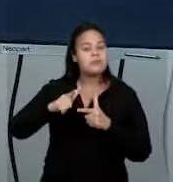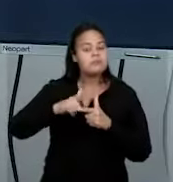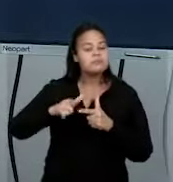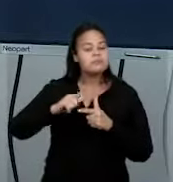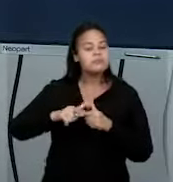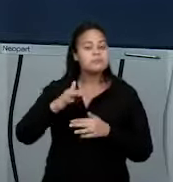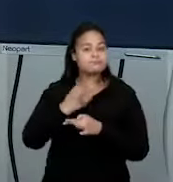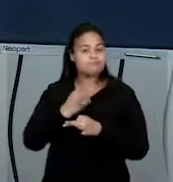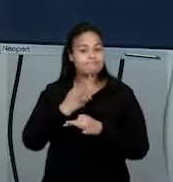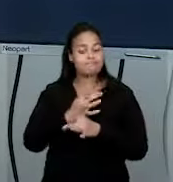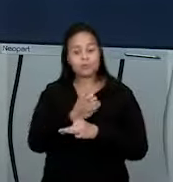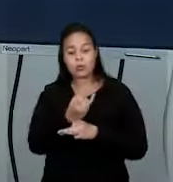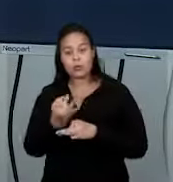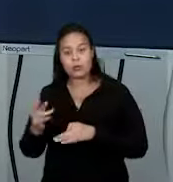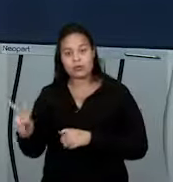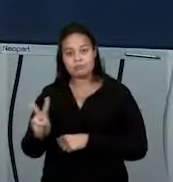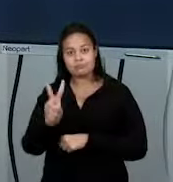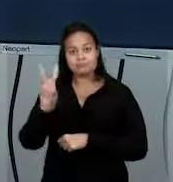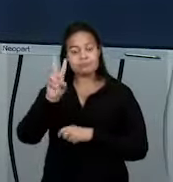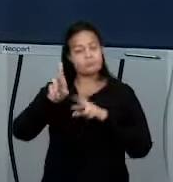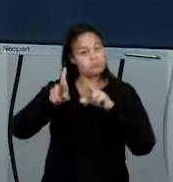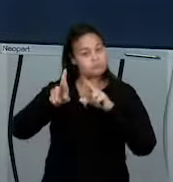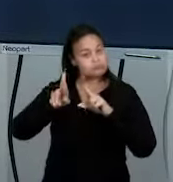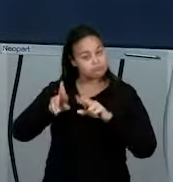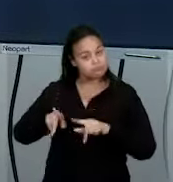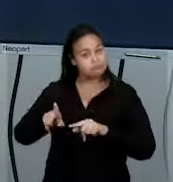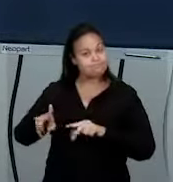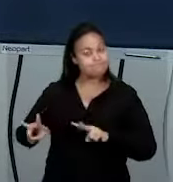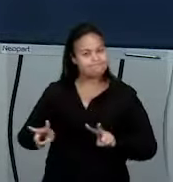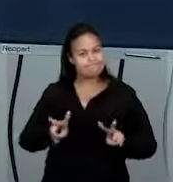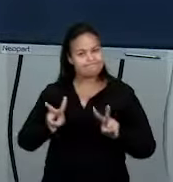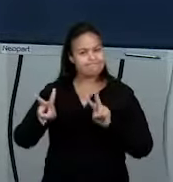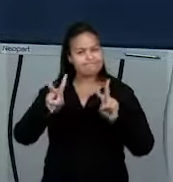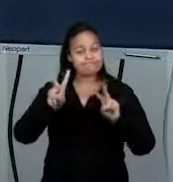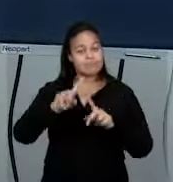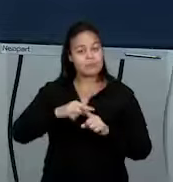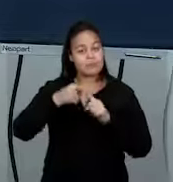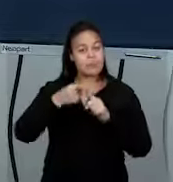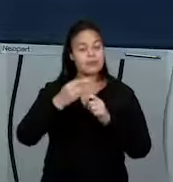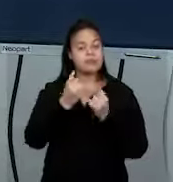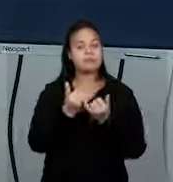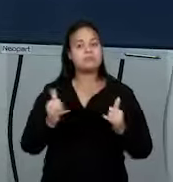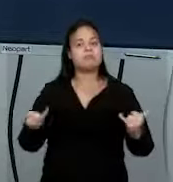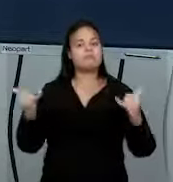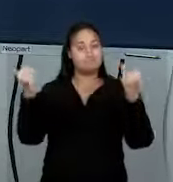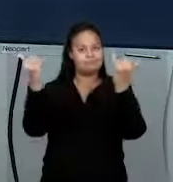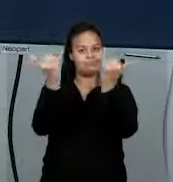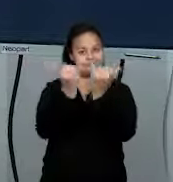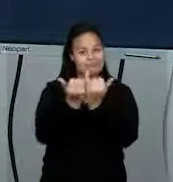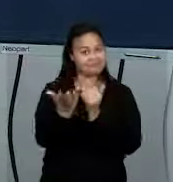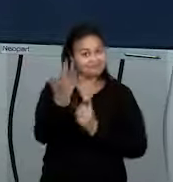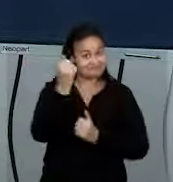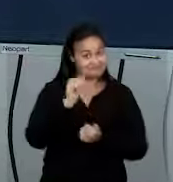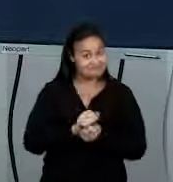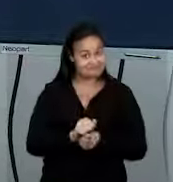quantitativa entre potência, diferença de potencial e corrente elétrica. Vamos lá?